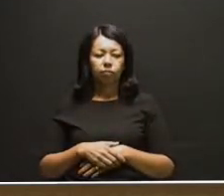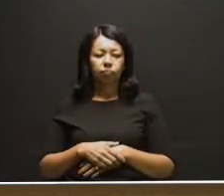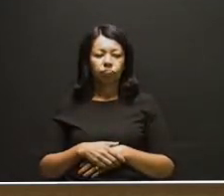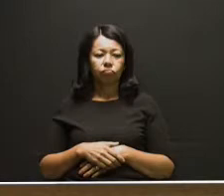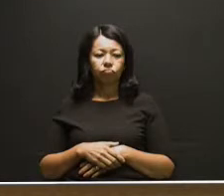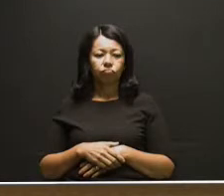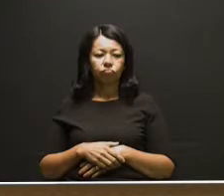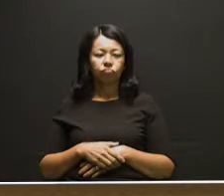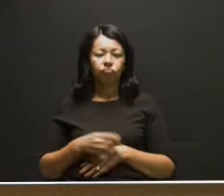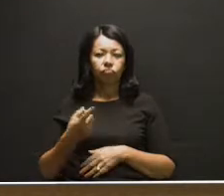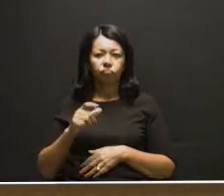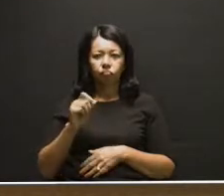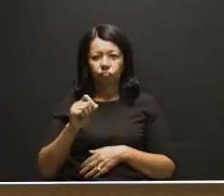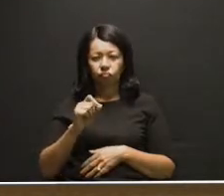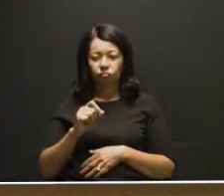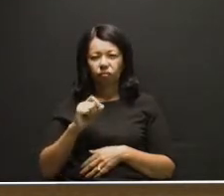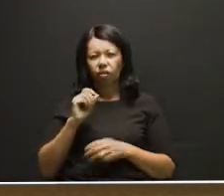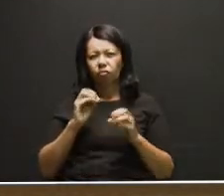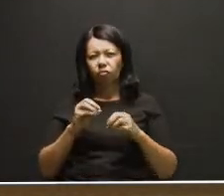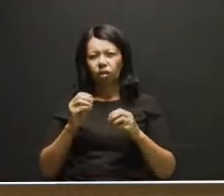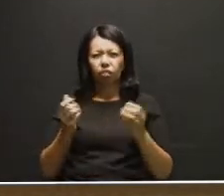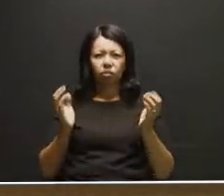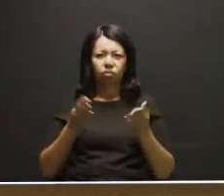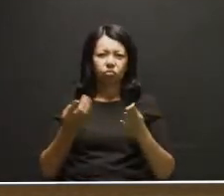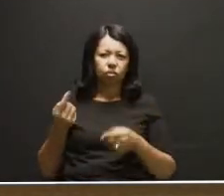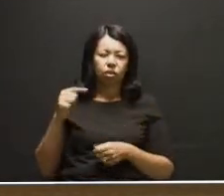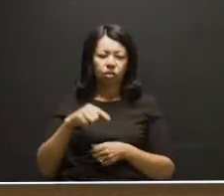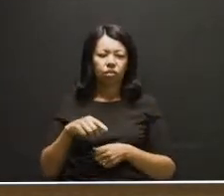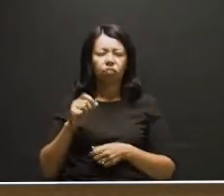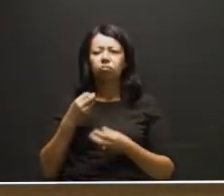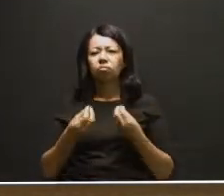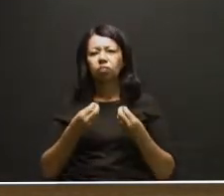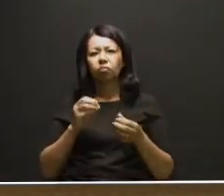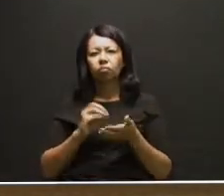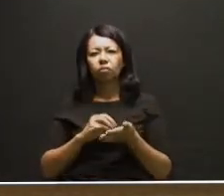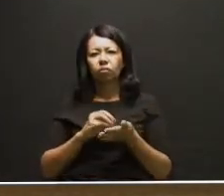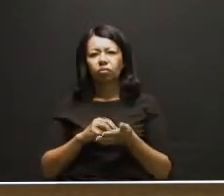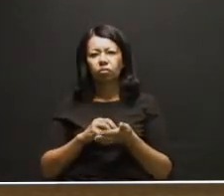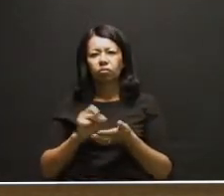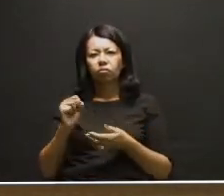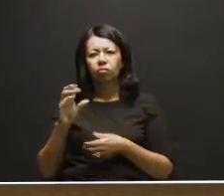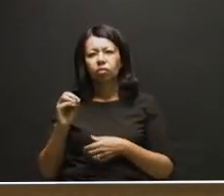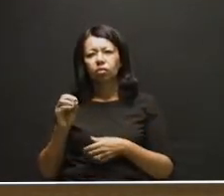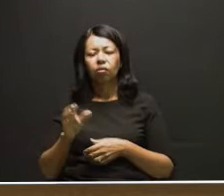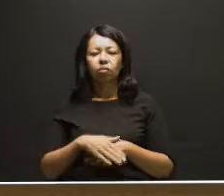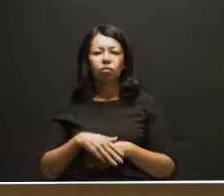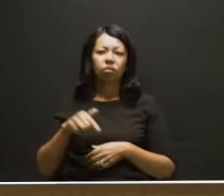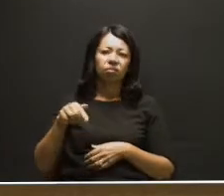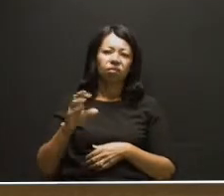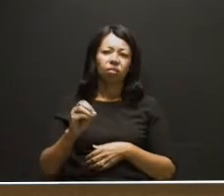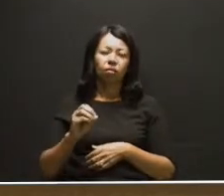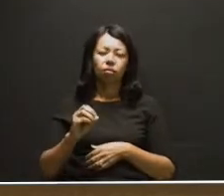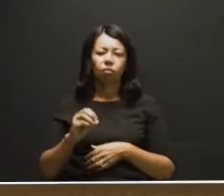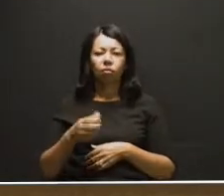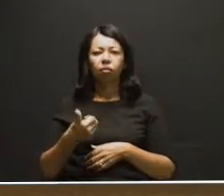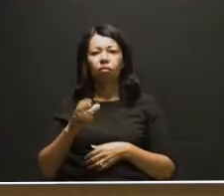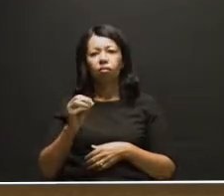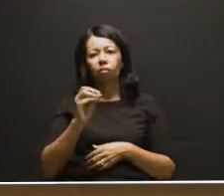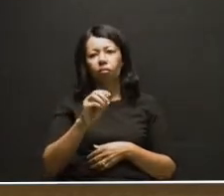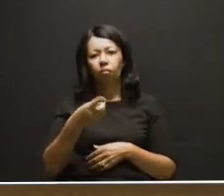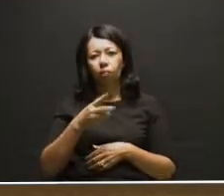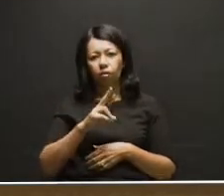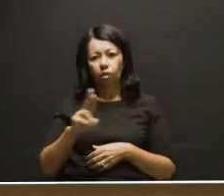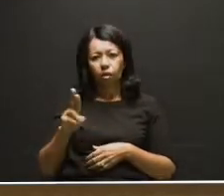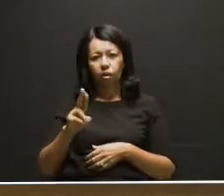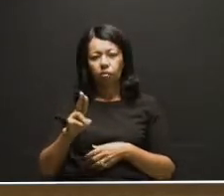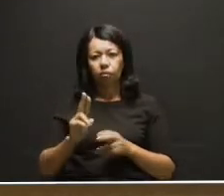passar por situações como foram colocadas hoje aqui será que está faltando 8070 100 mil reais para aplicar na saúde da